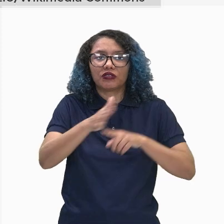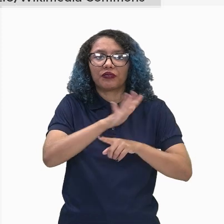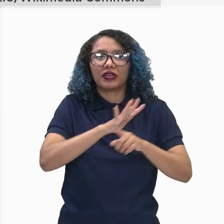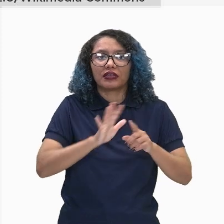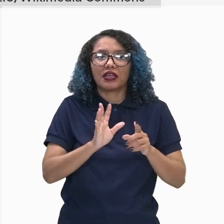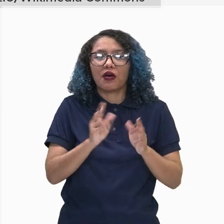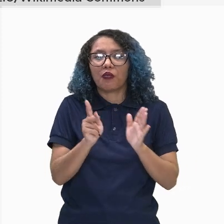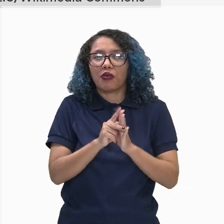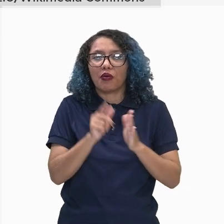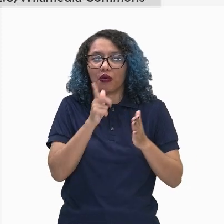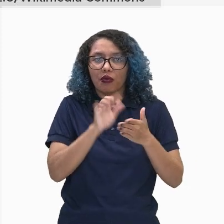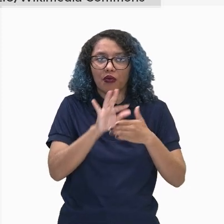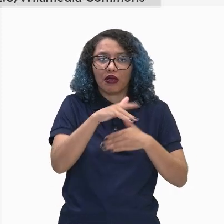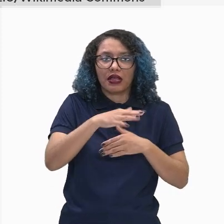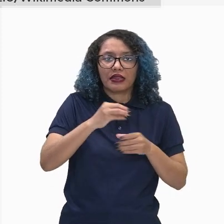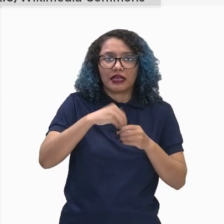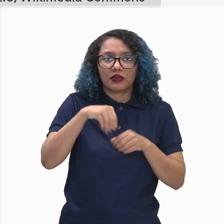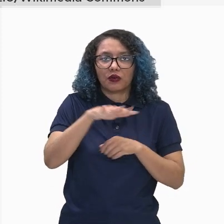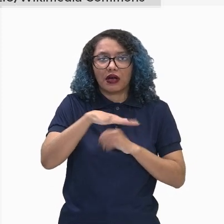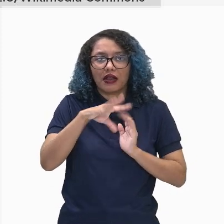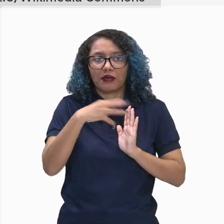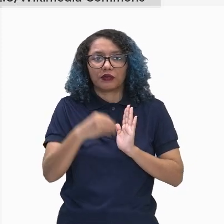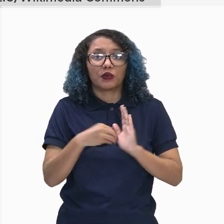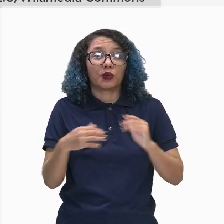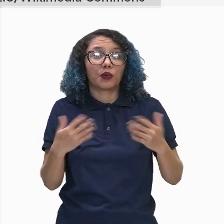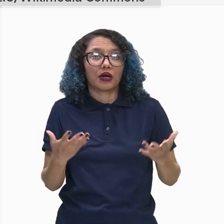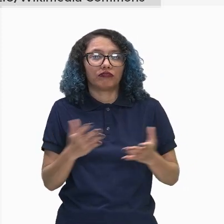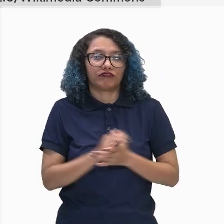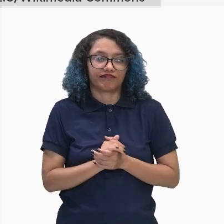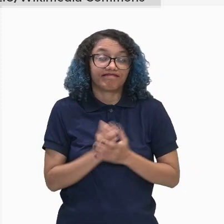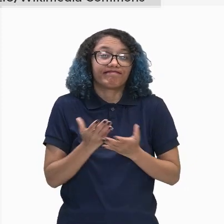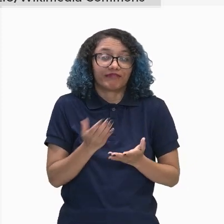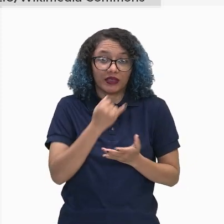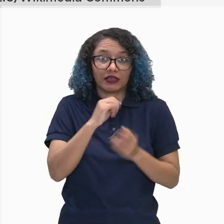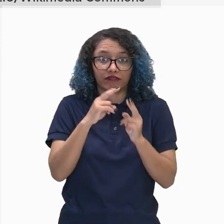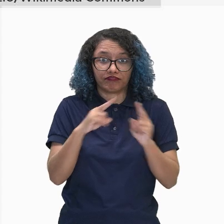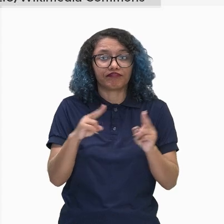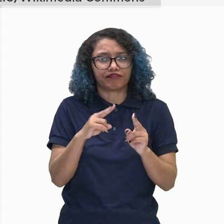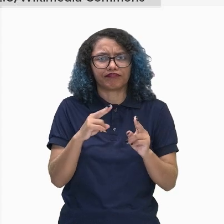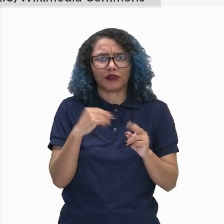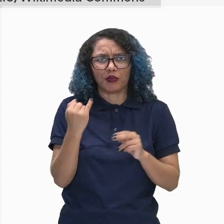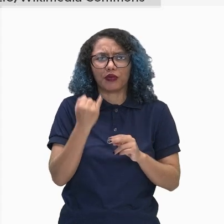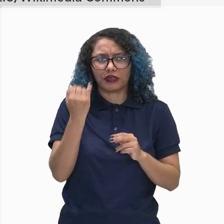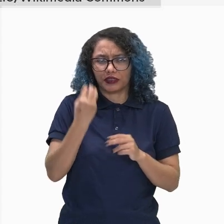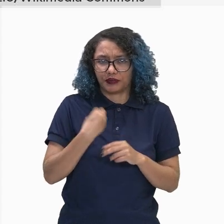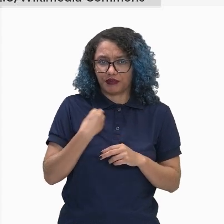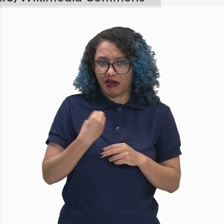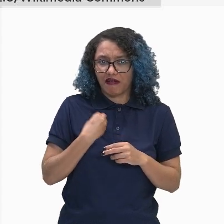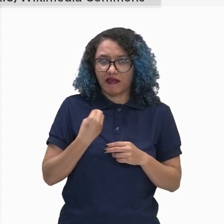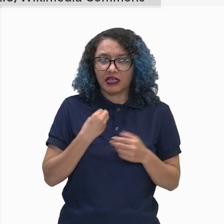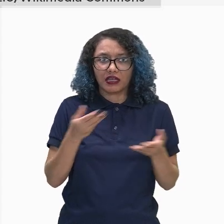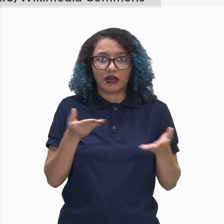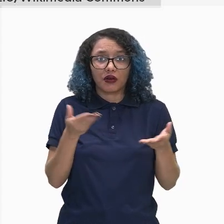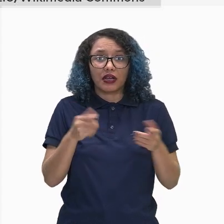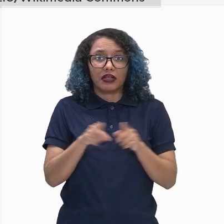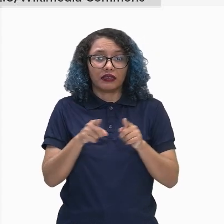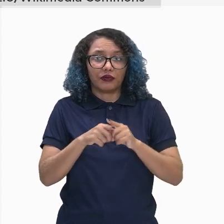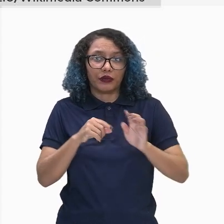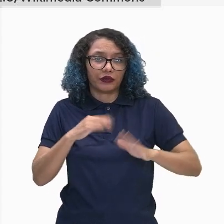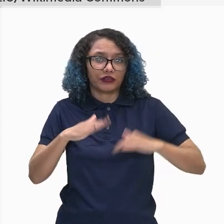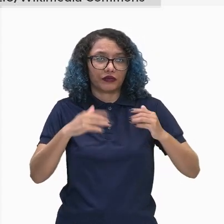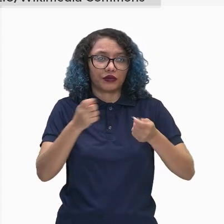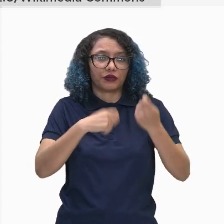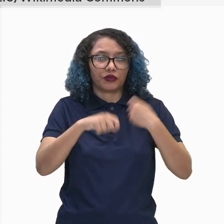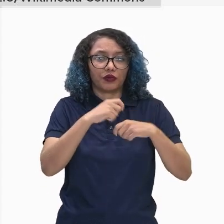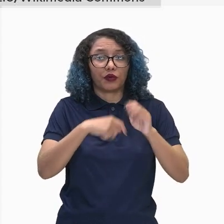na Amazônia. A energia elétrica é necessária para a vida moderna e para o desenvolvimento